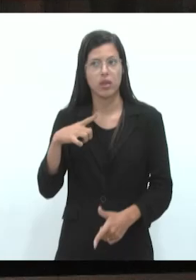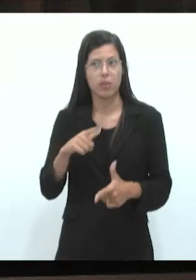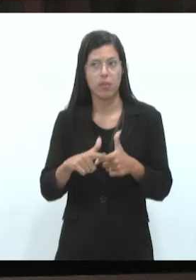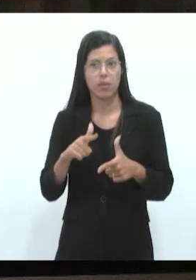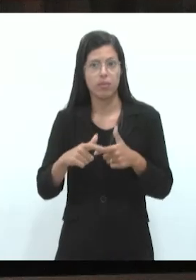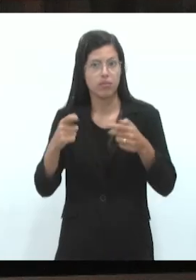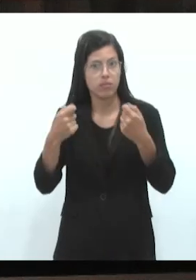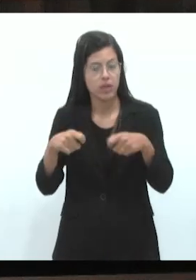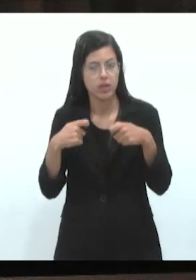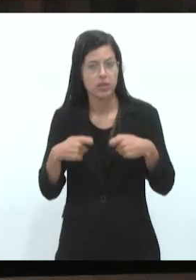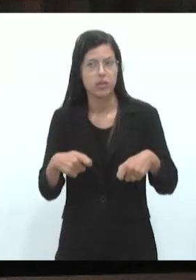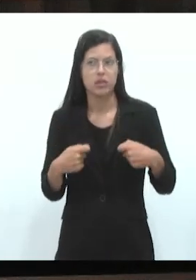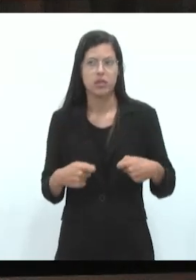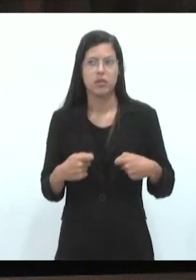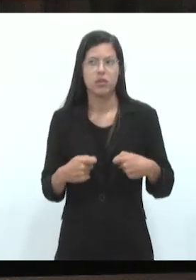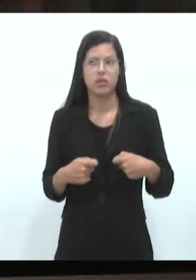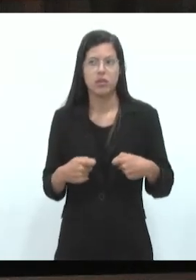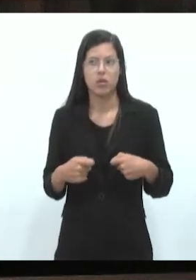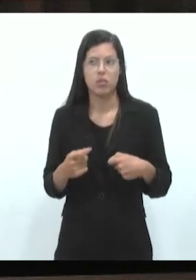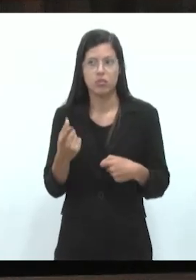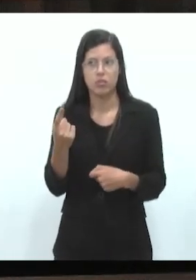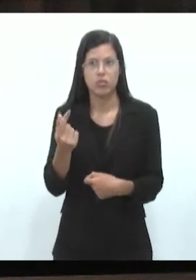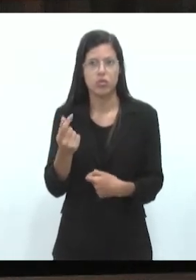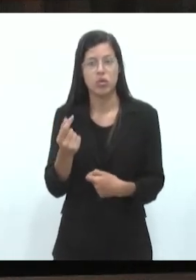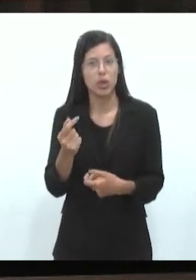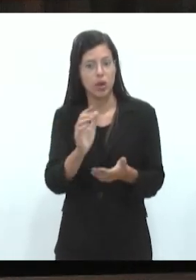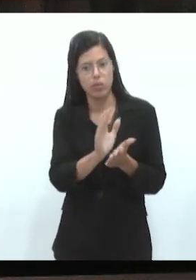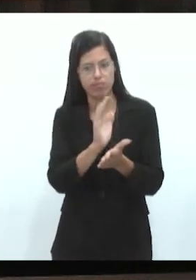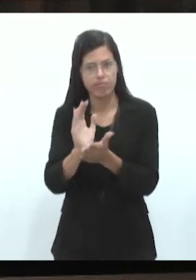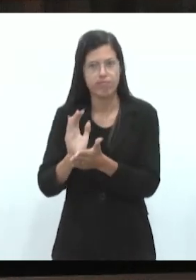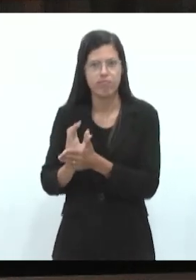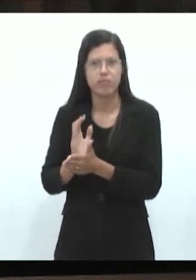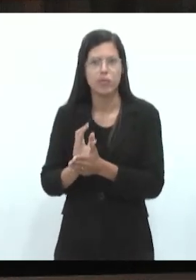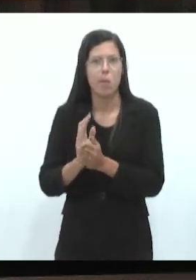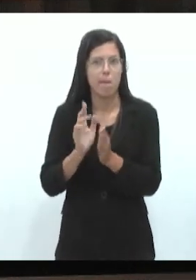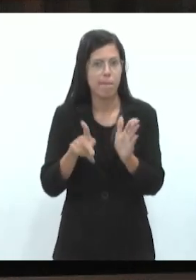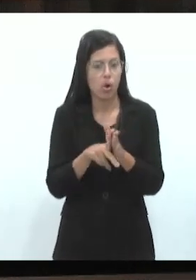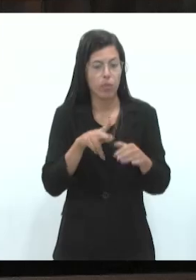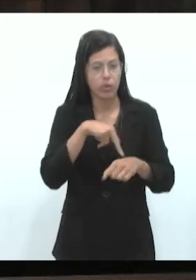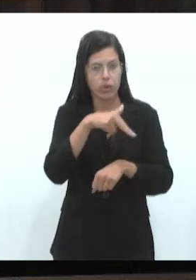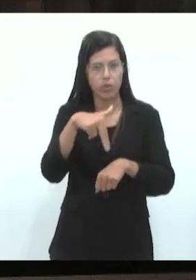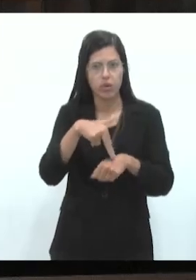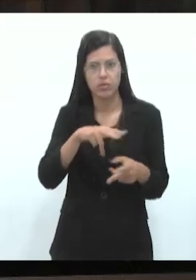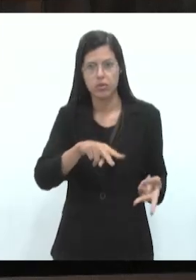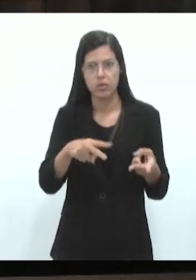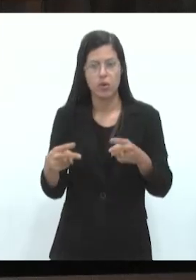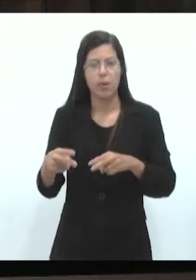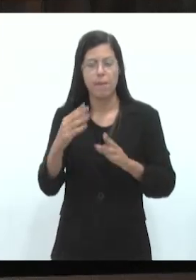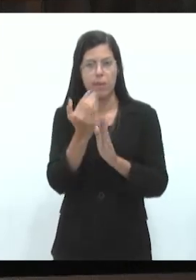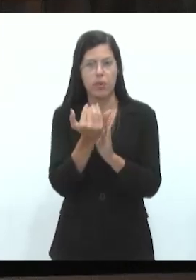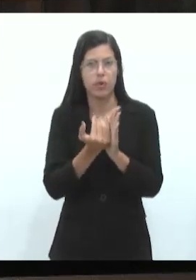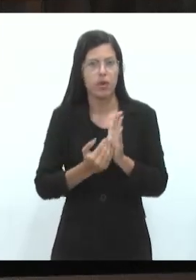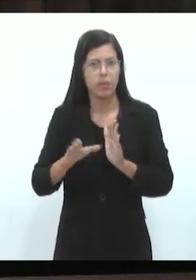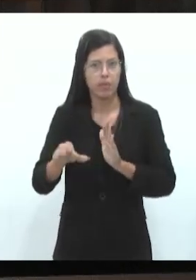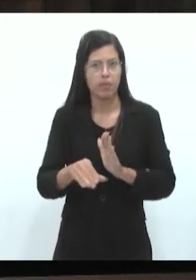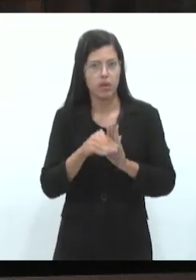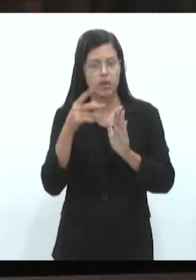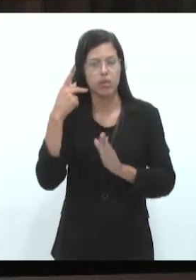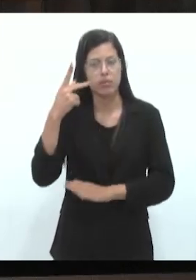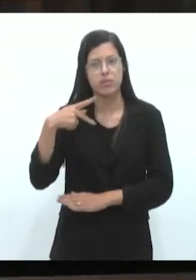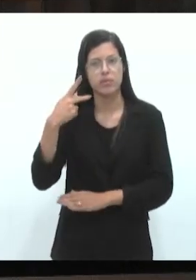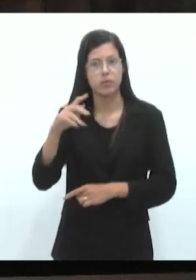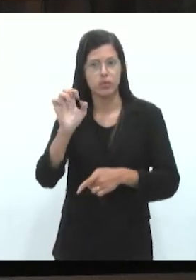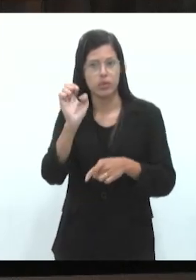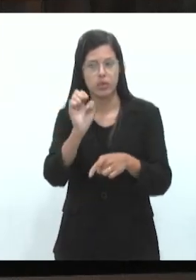precisam muito do que é arrecadado pela União, das transferências, dos programas, das emendas parlamentares. Os estados